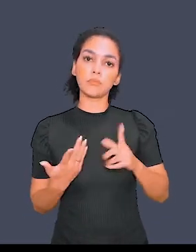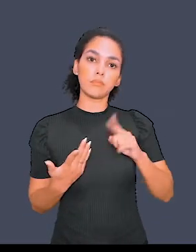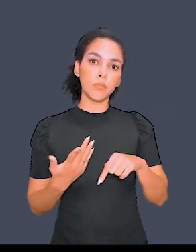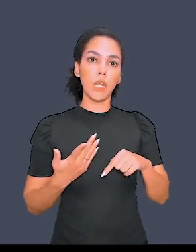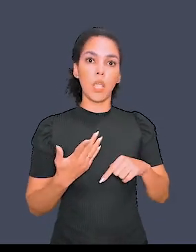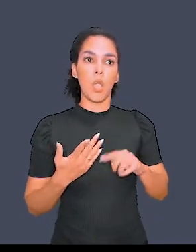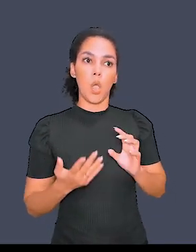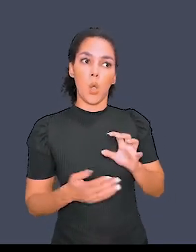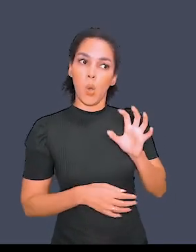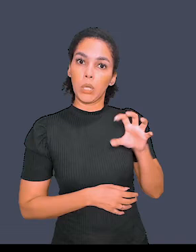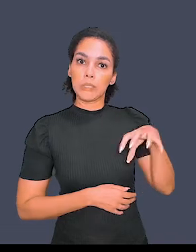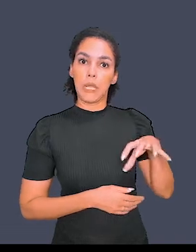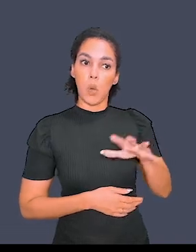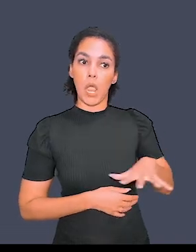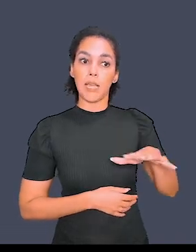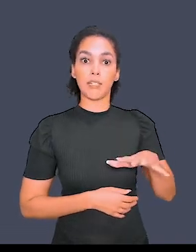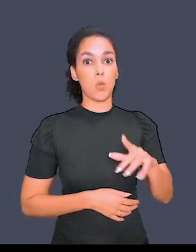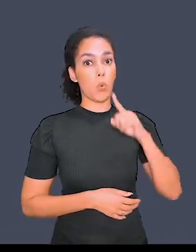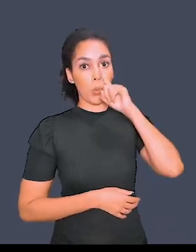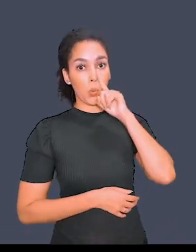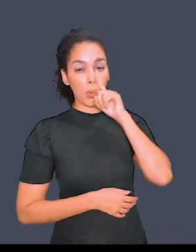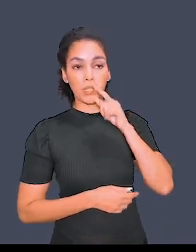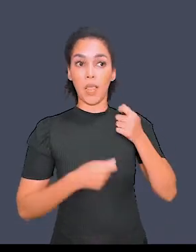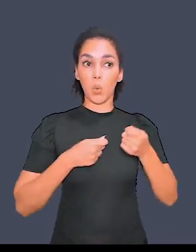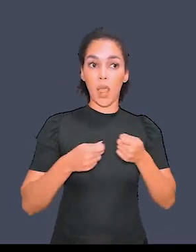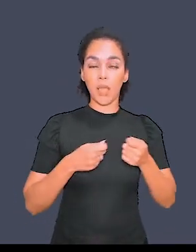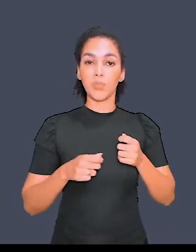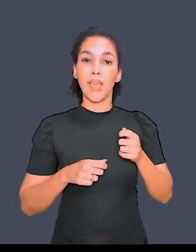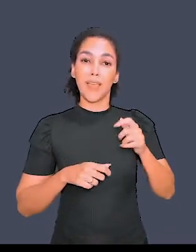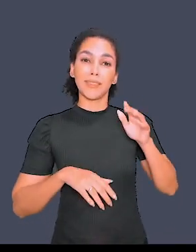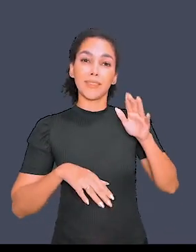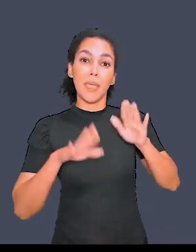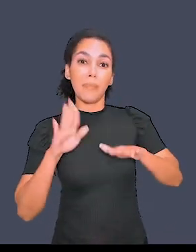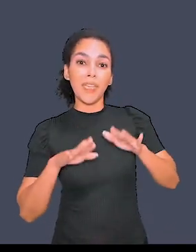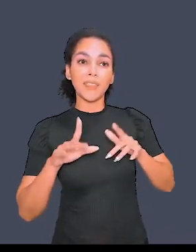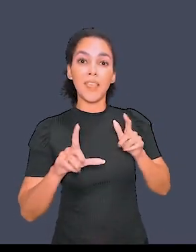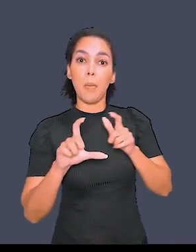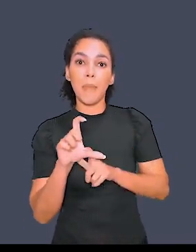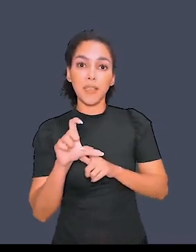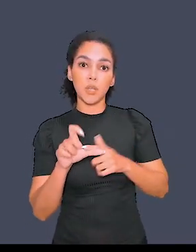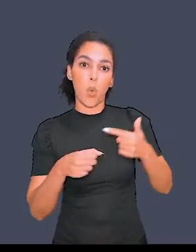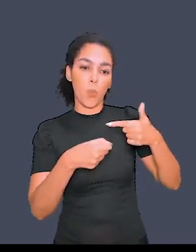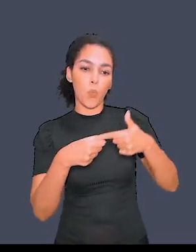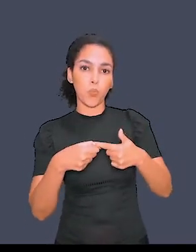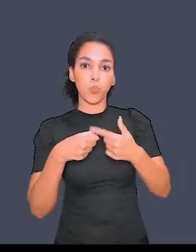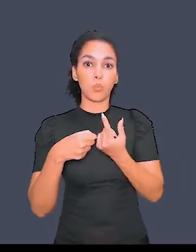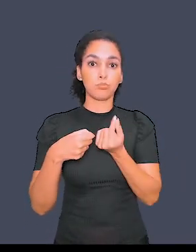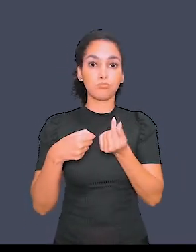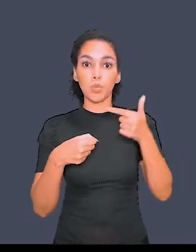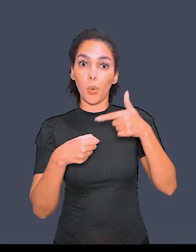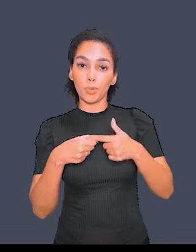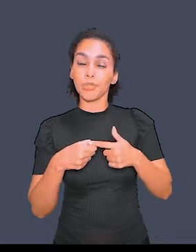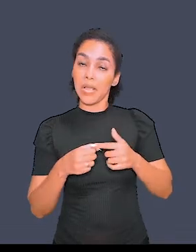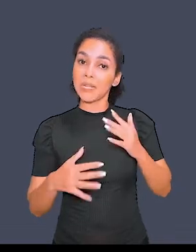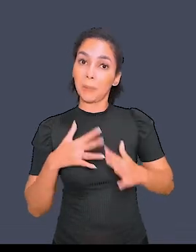muito regulado, é um setor que depende muito de combustíveis, então o preço do combustível atrapalha muito, né, a questão do